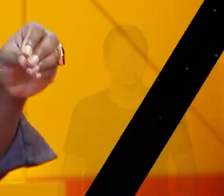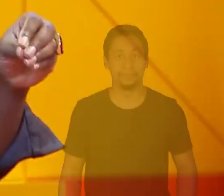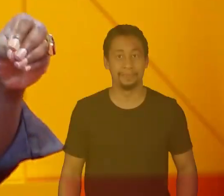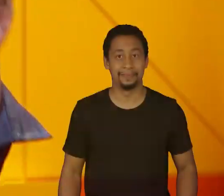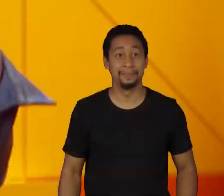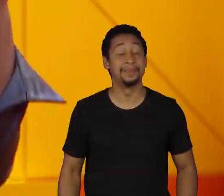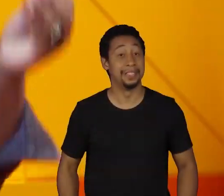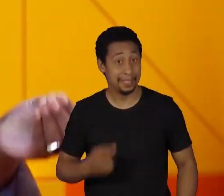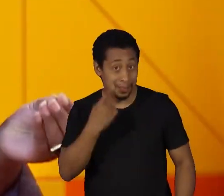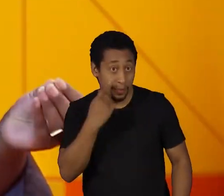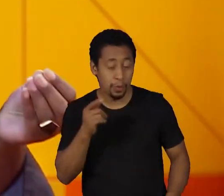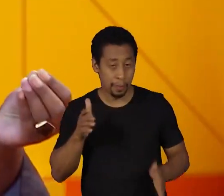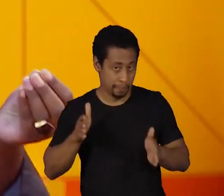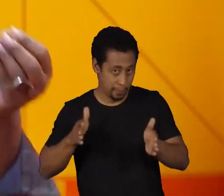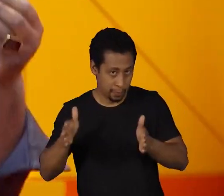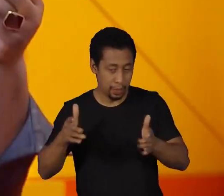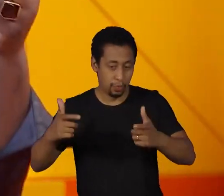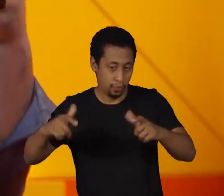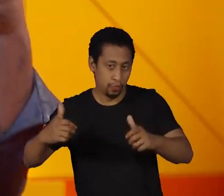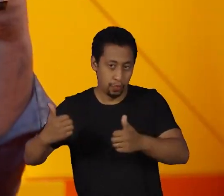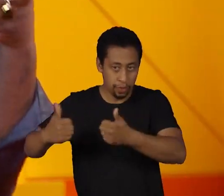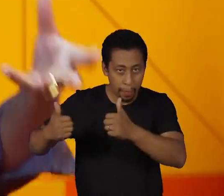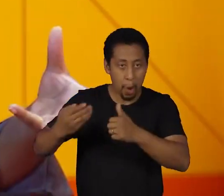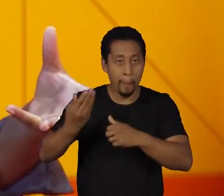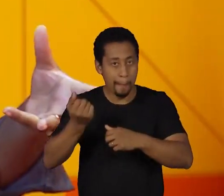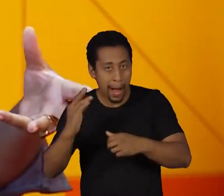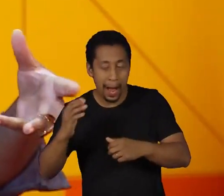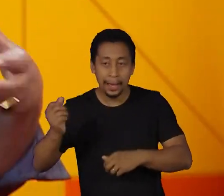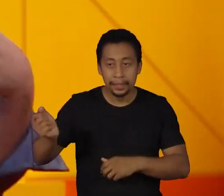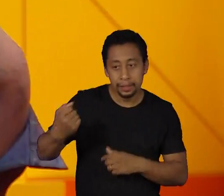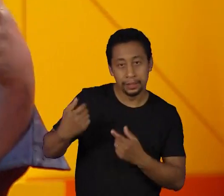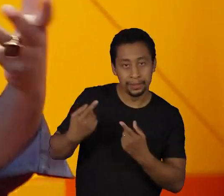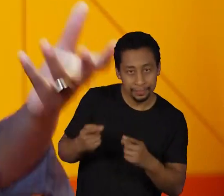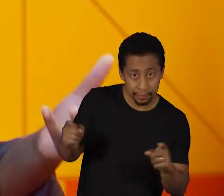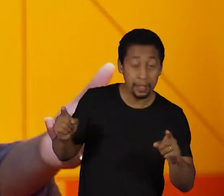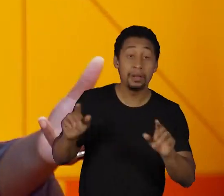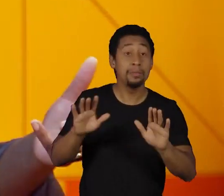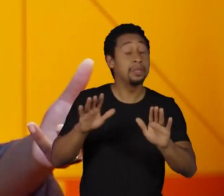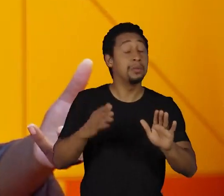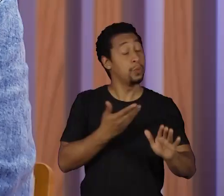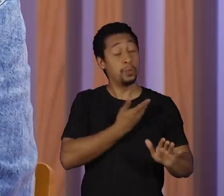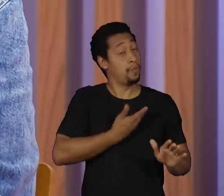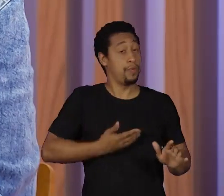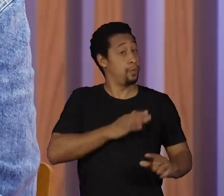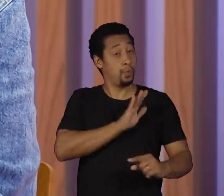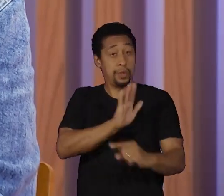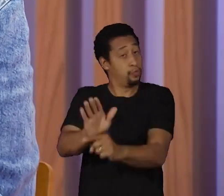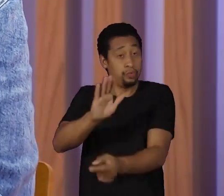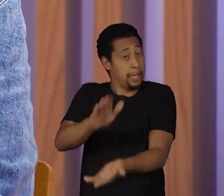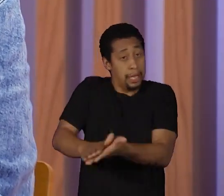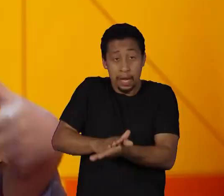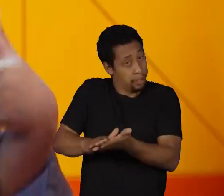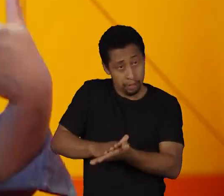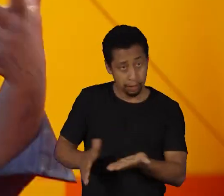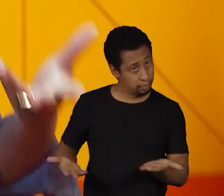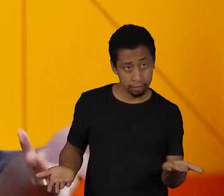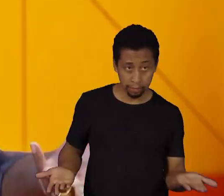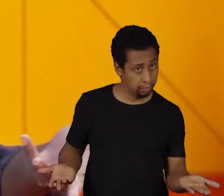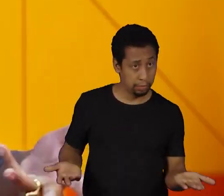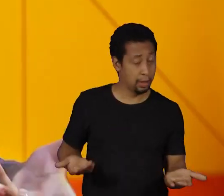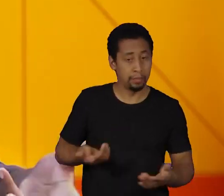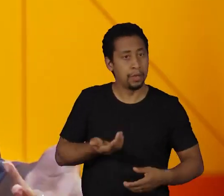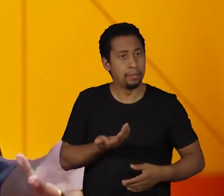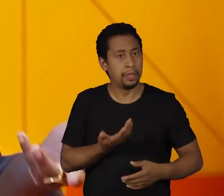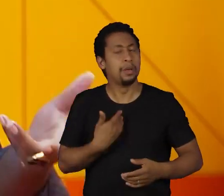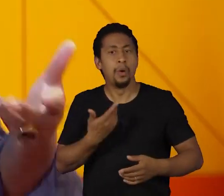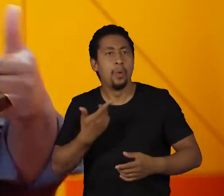E esse é um momento que a gente está falando aqui também de ausência, muitas vezes, do poder público. que não aparece, não oferece